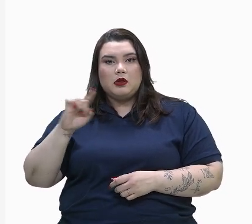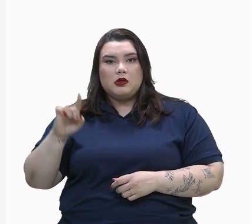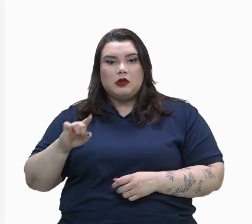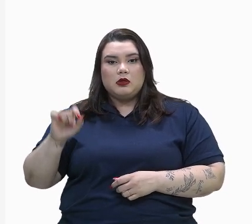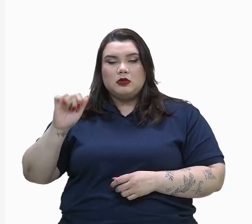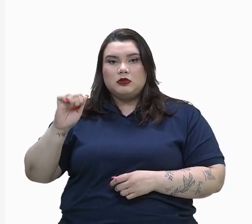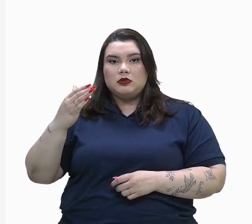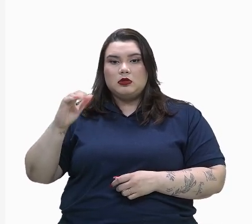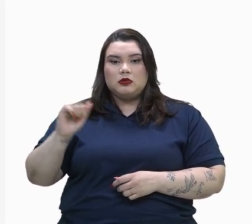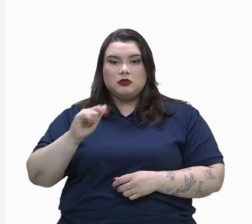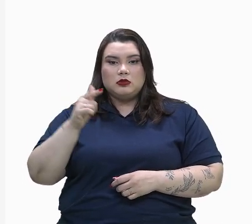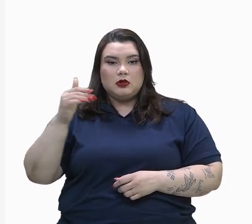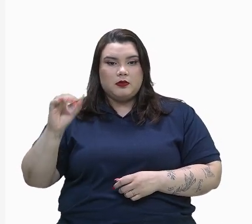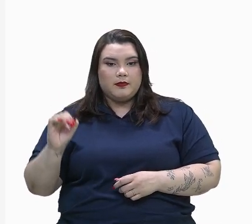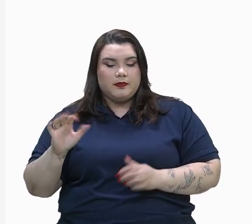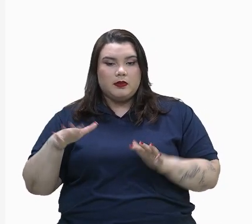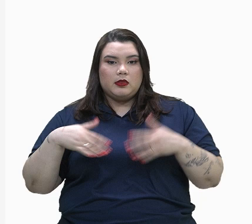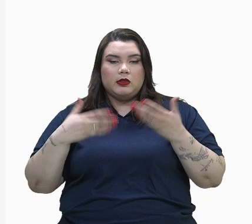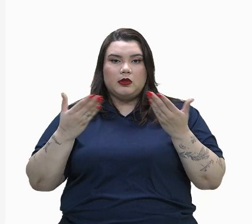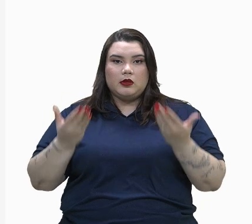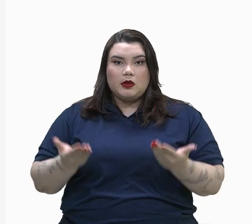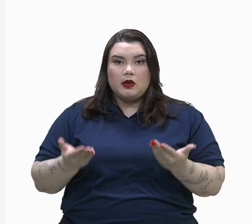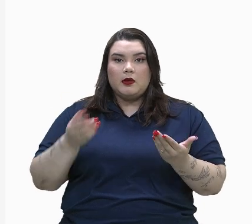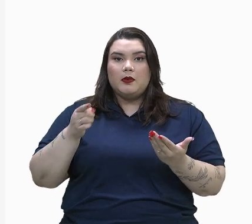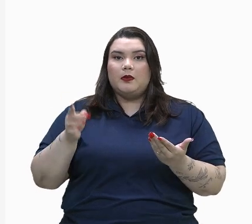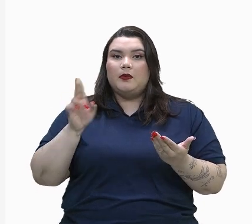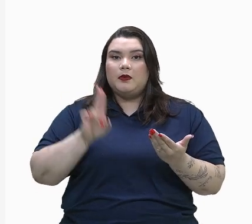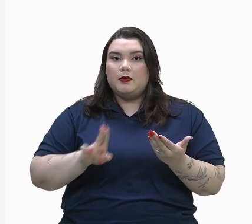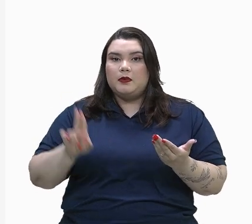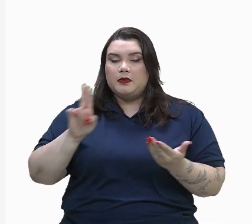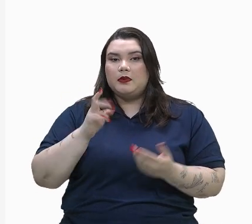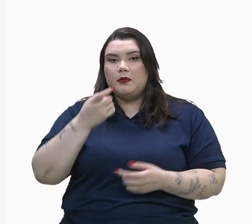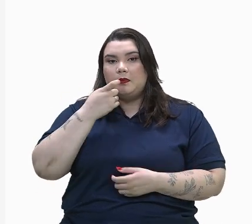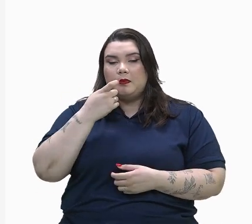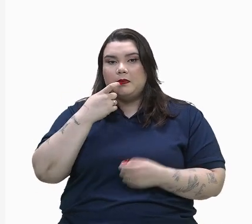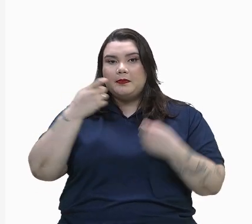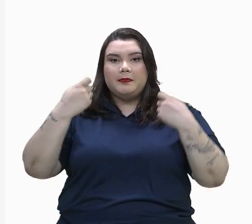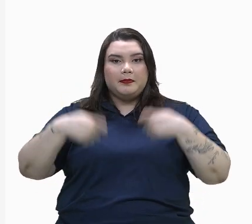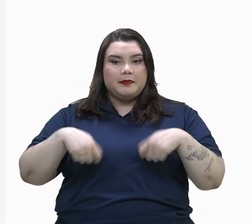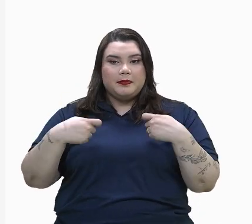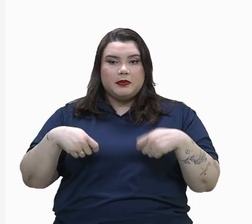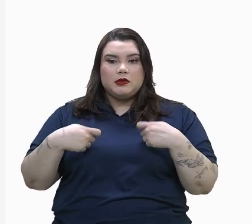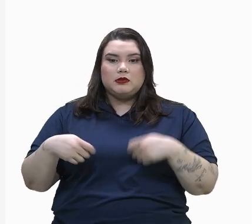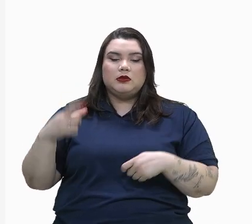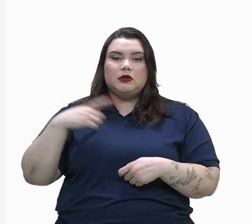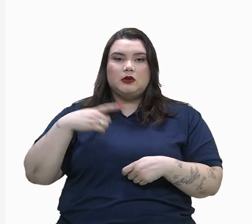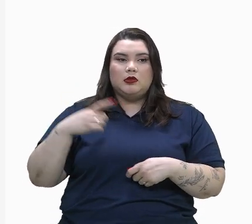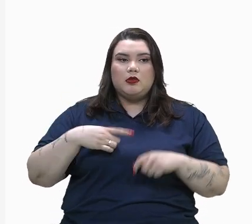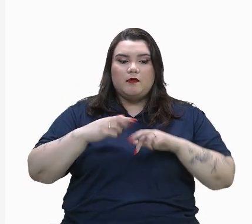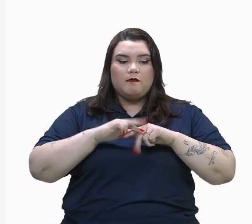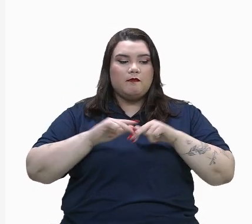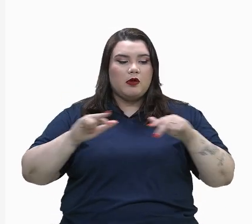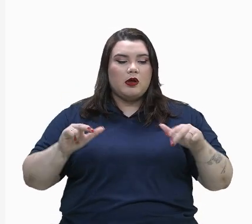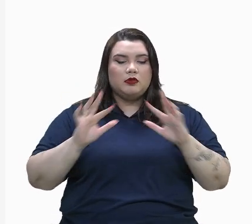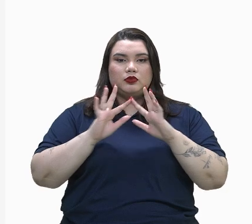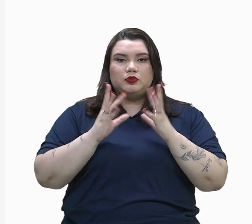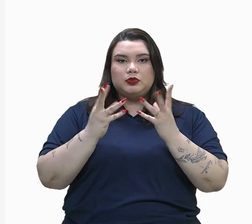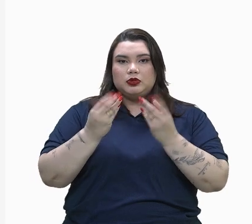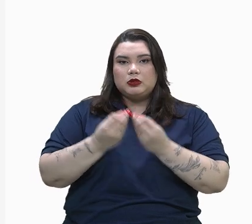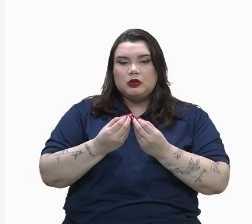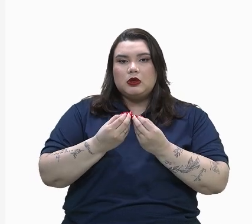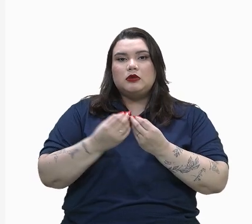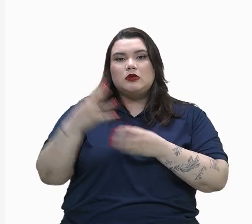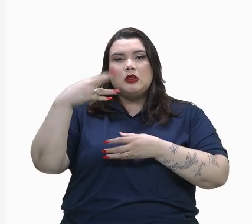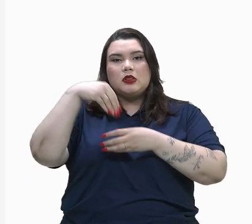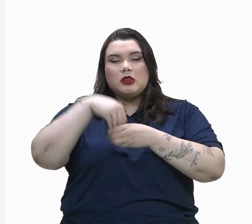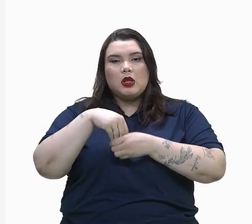que para existir o plástico, é preciso de sínteses orgânicas no laboratório para